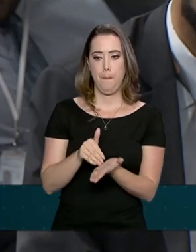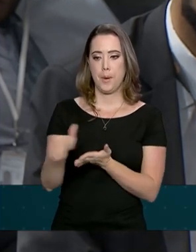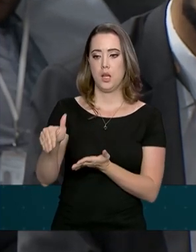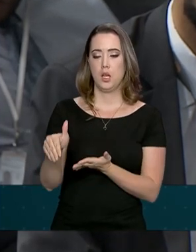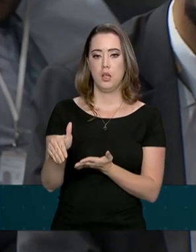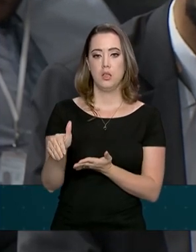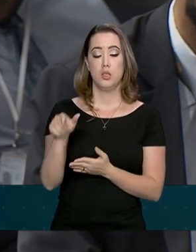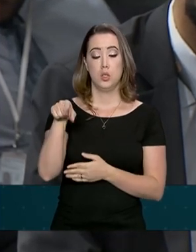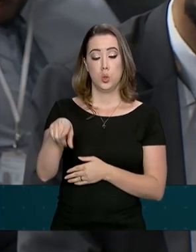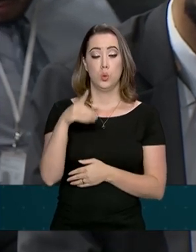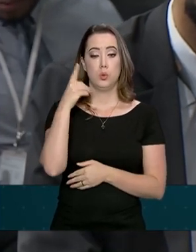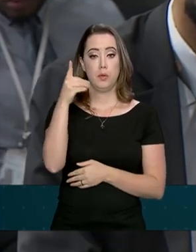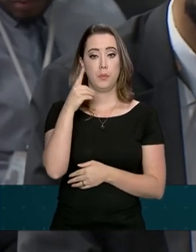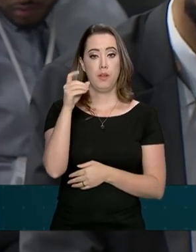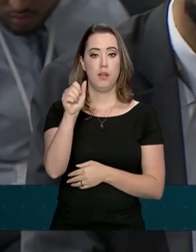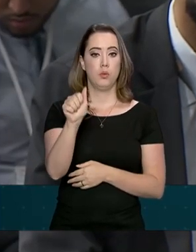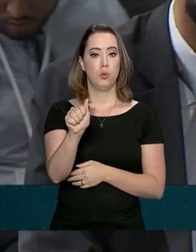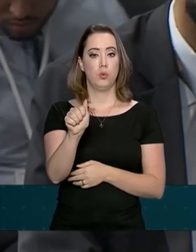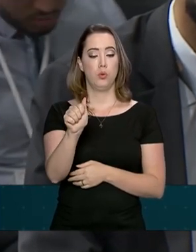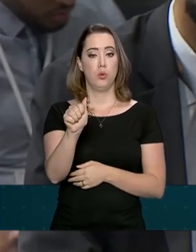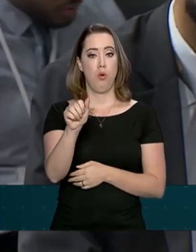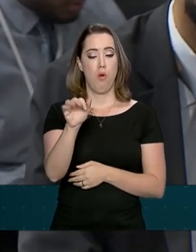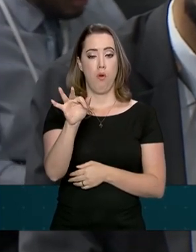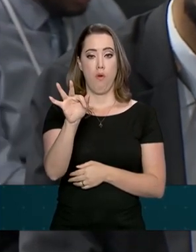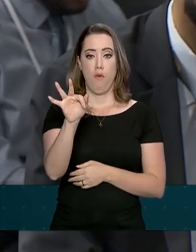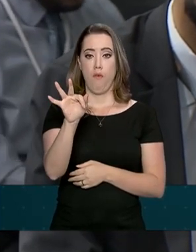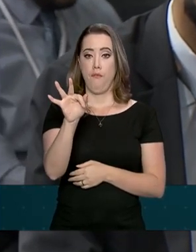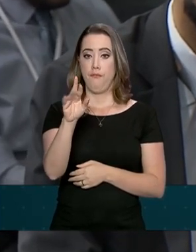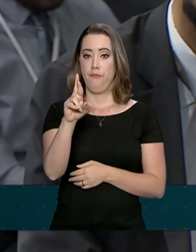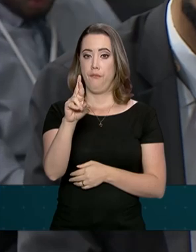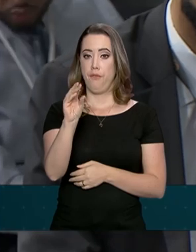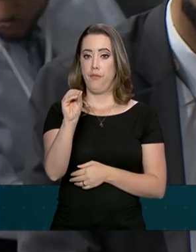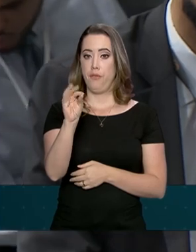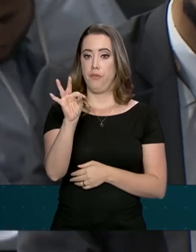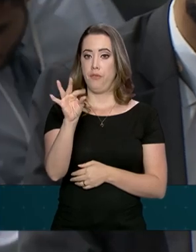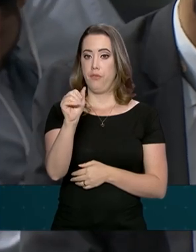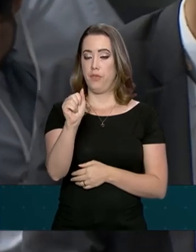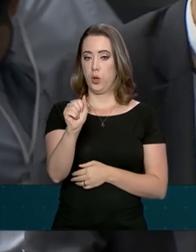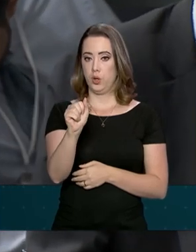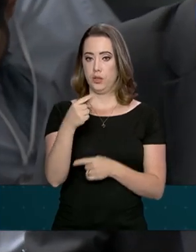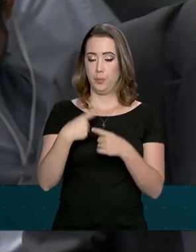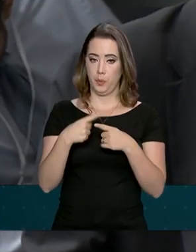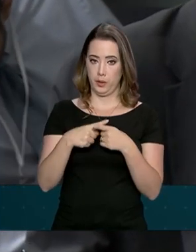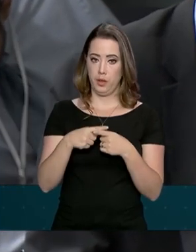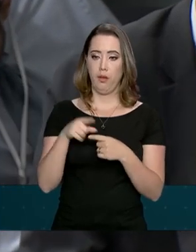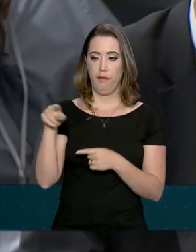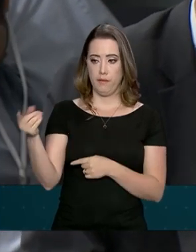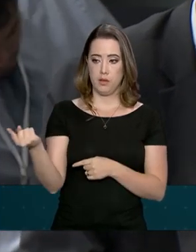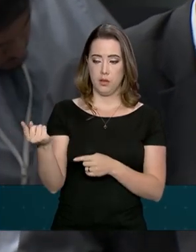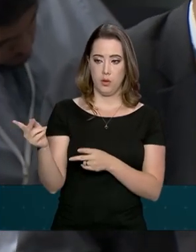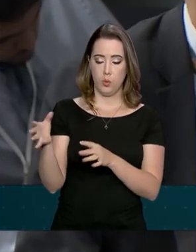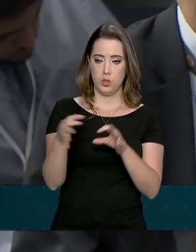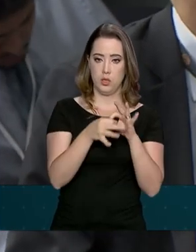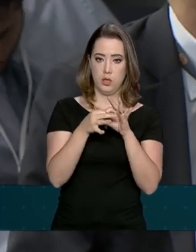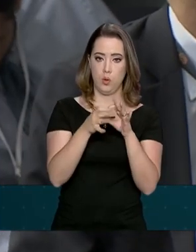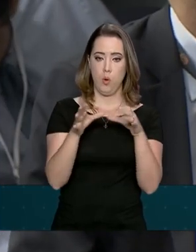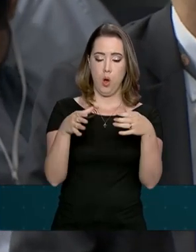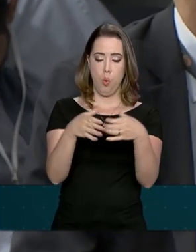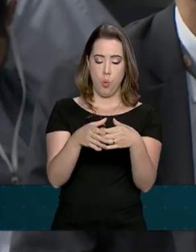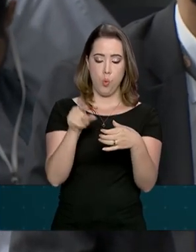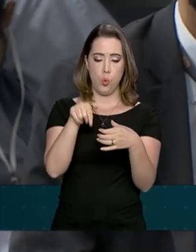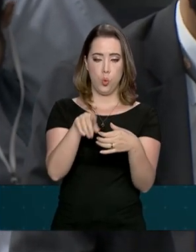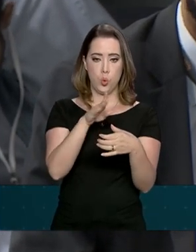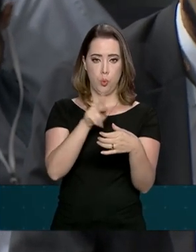alexandre frota do psl porque eu ele foi convidado e se filiou ao partido a convite do próprio presidente eo motivo da expulsão